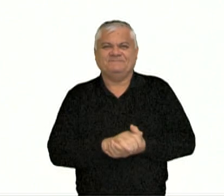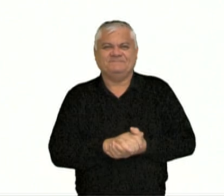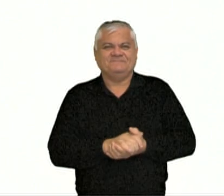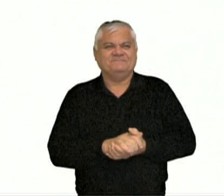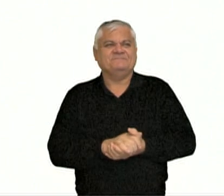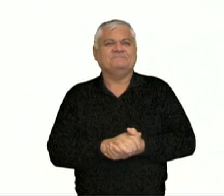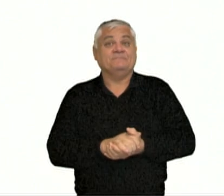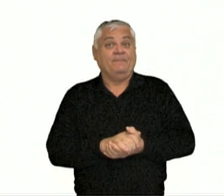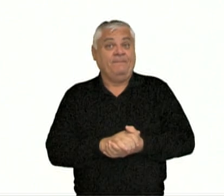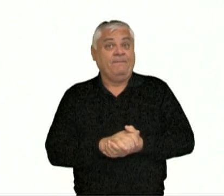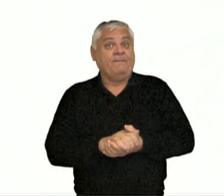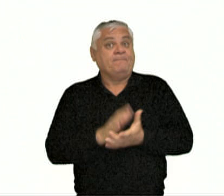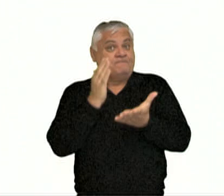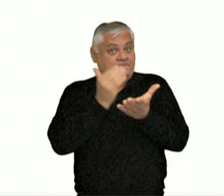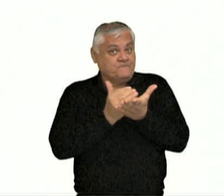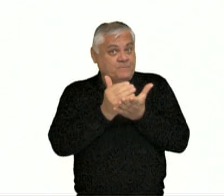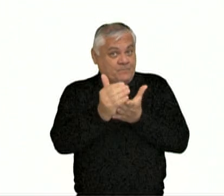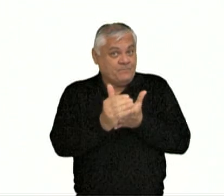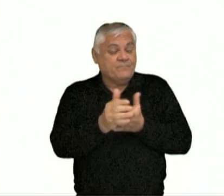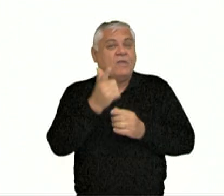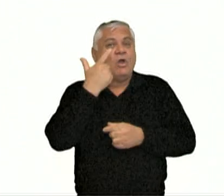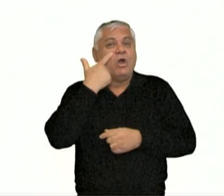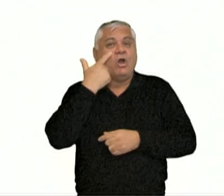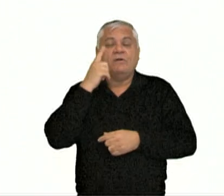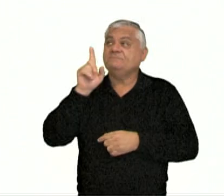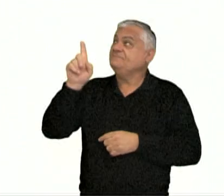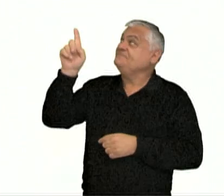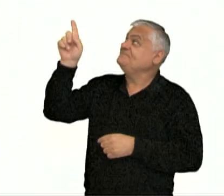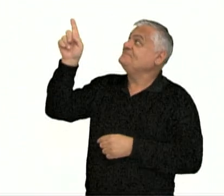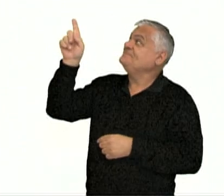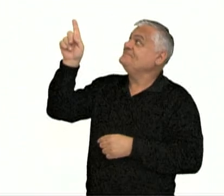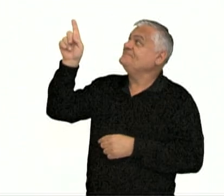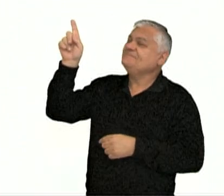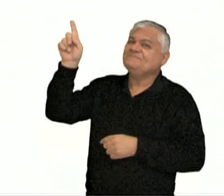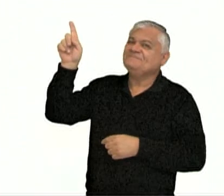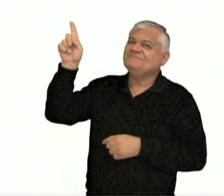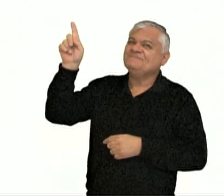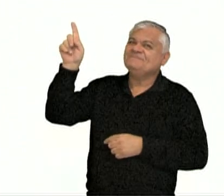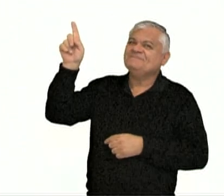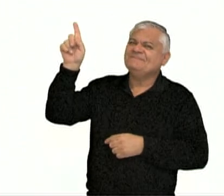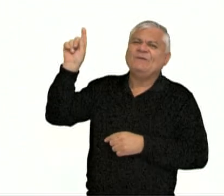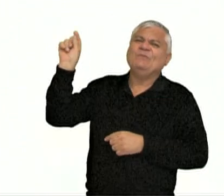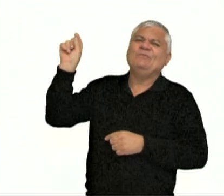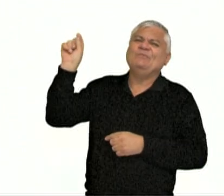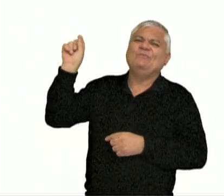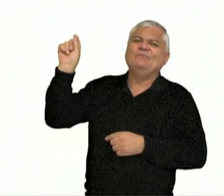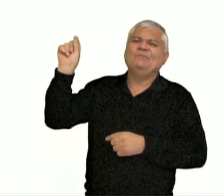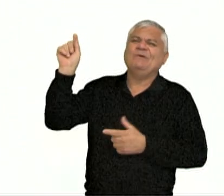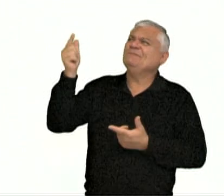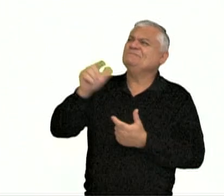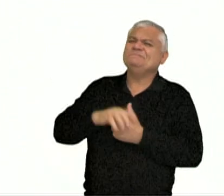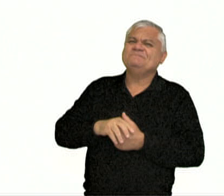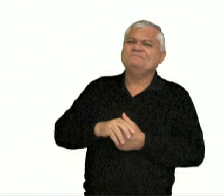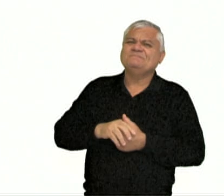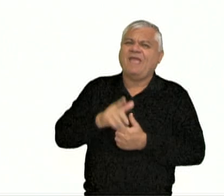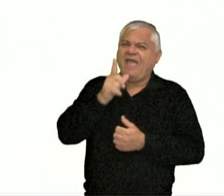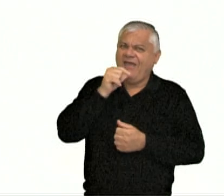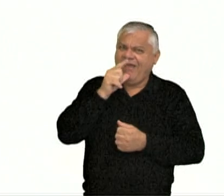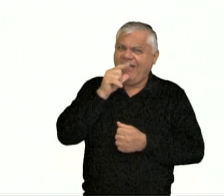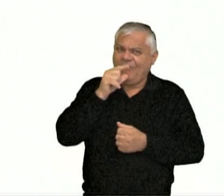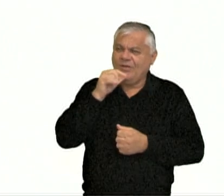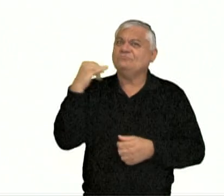então? Para começar essa aula, vamos pensar aqui um pouquinho sobre essa imagem. Beber água é